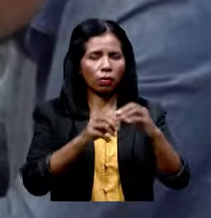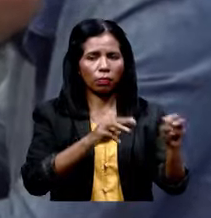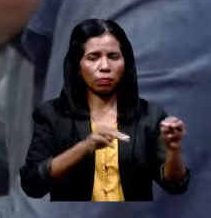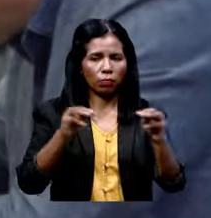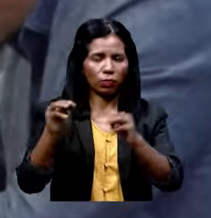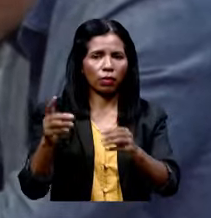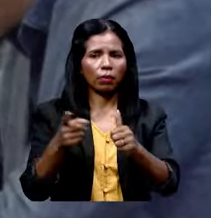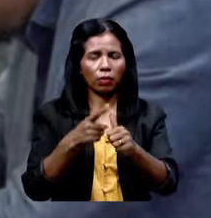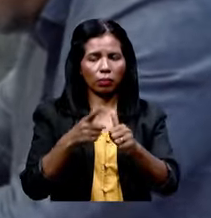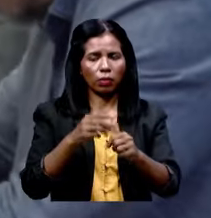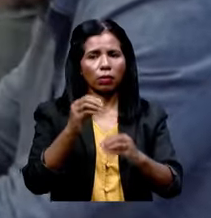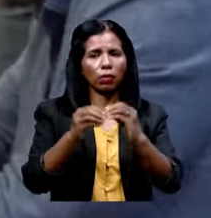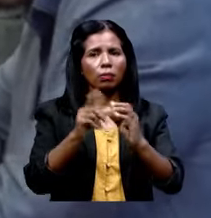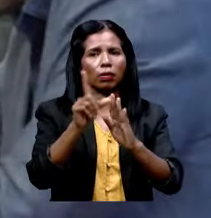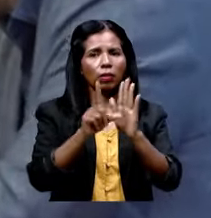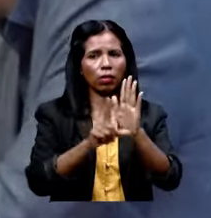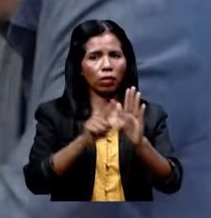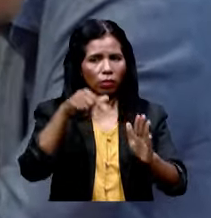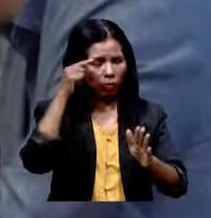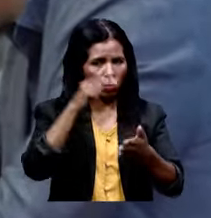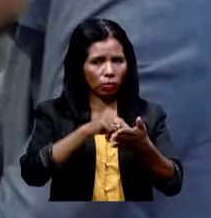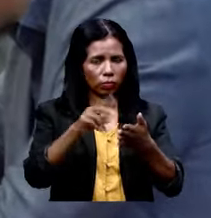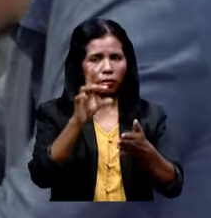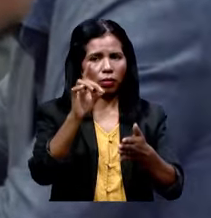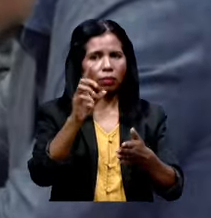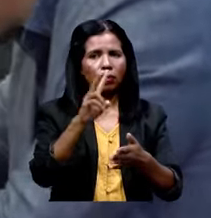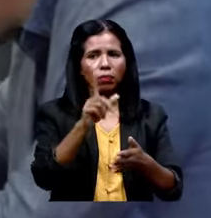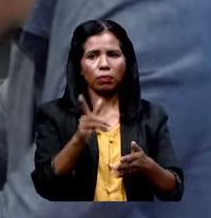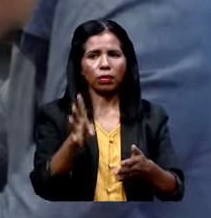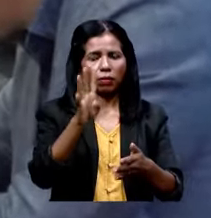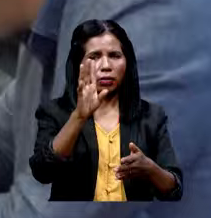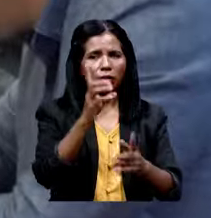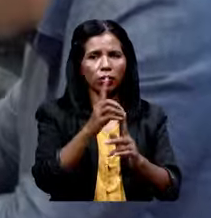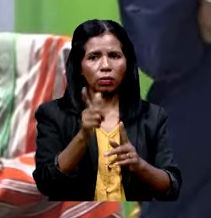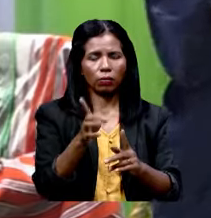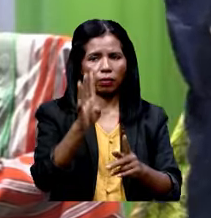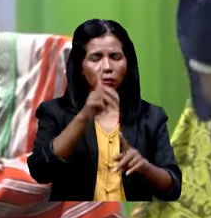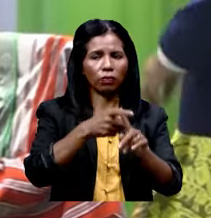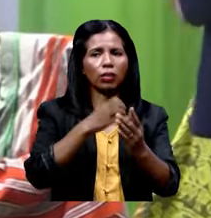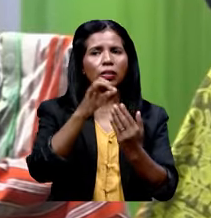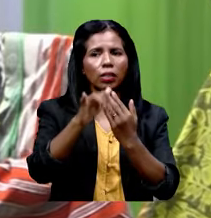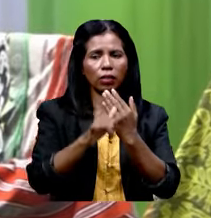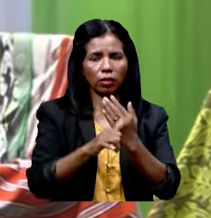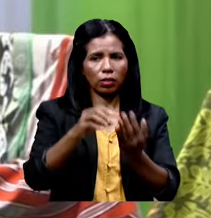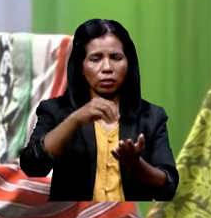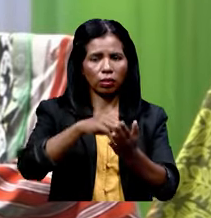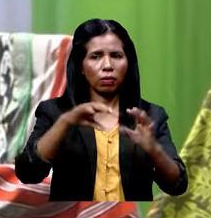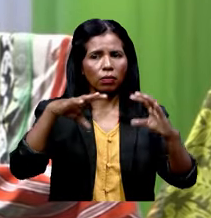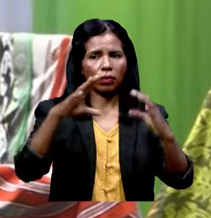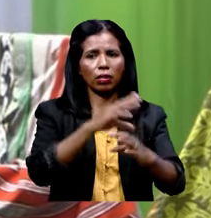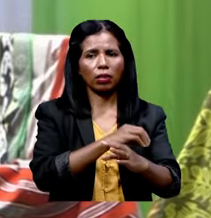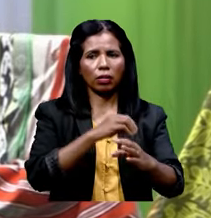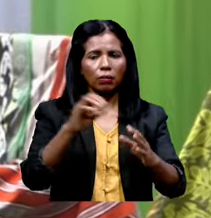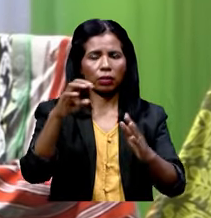Huluk, ba resolução governo número 8, para Lorong Ron Resinghat, Fluen, Janeiro, com a criação comissão executiva